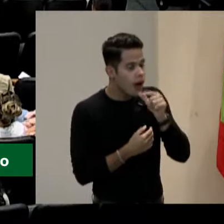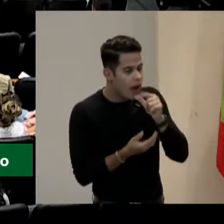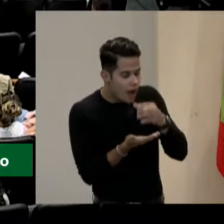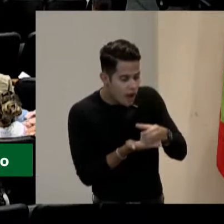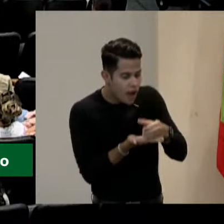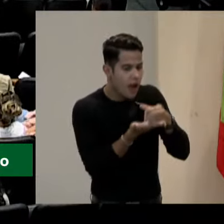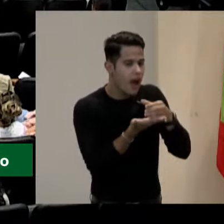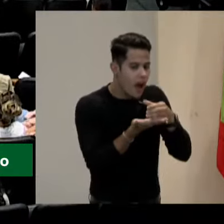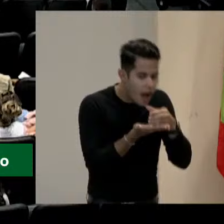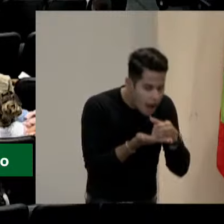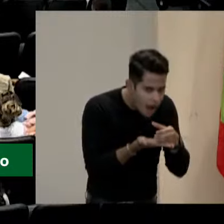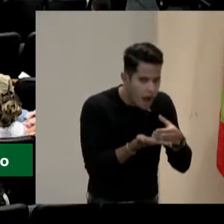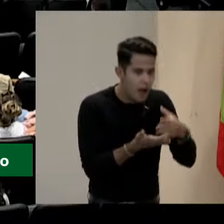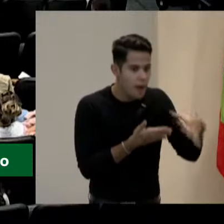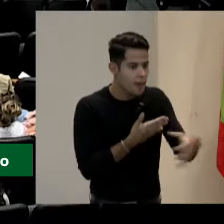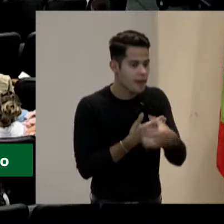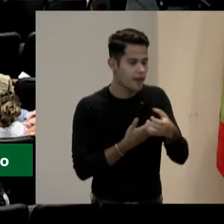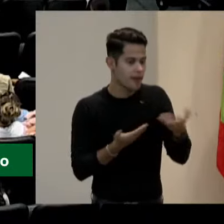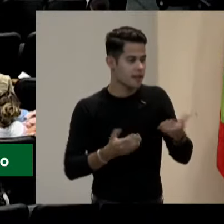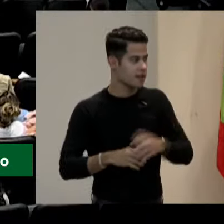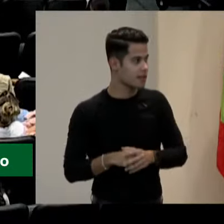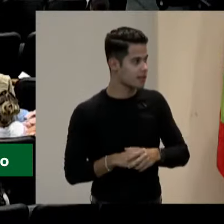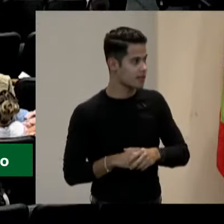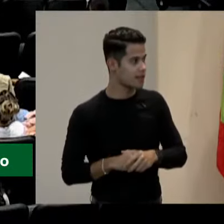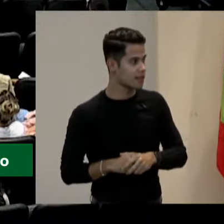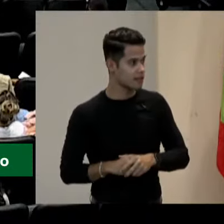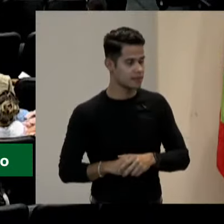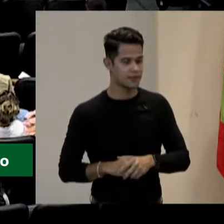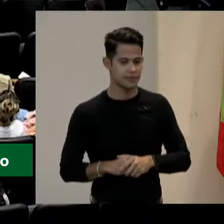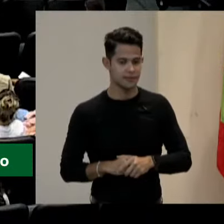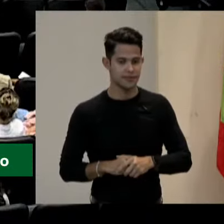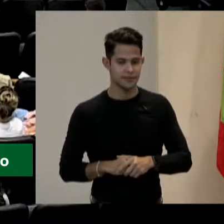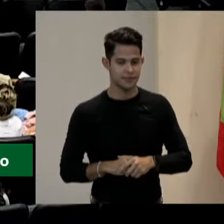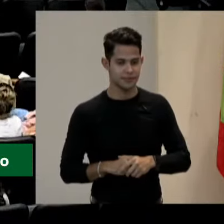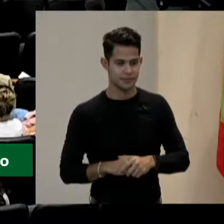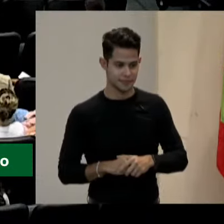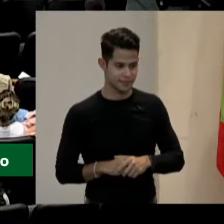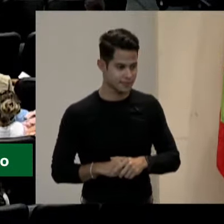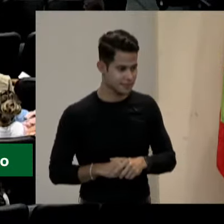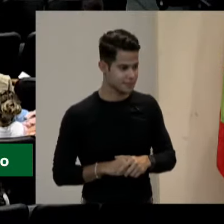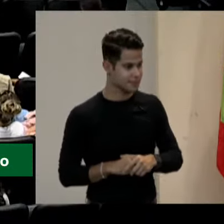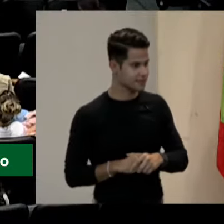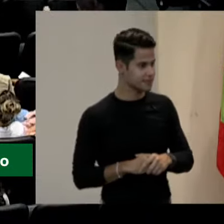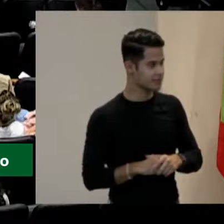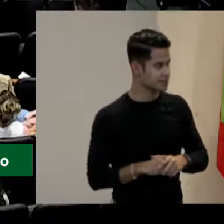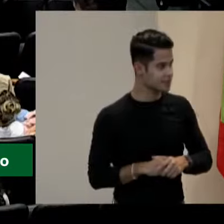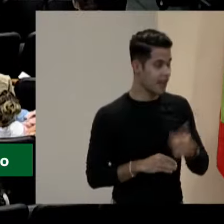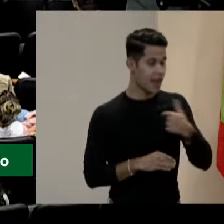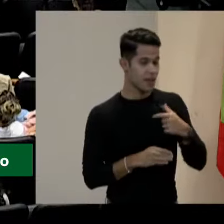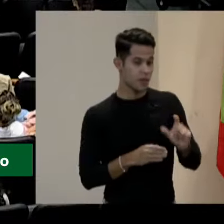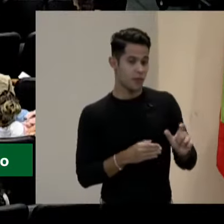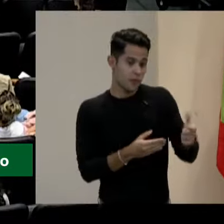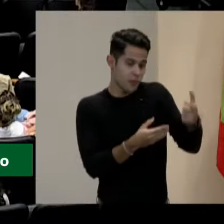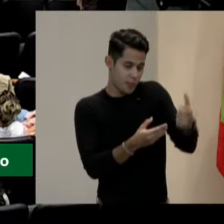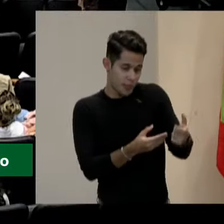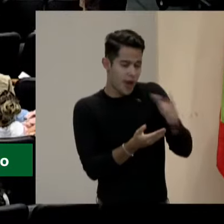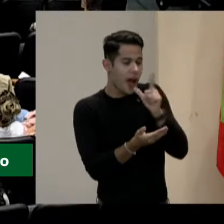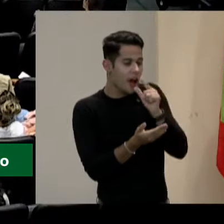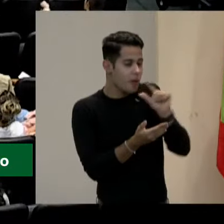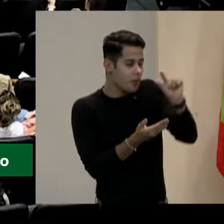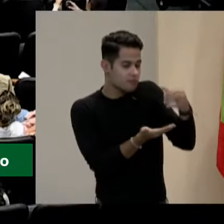mesma quantidade de água, Sebastião? Claro que não, eu carregava menos peso. Eu pegava um pouquinho de água e levava. E eu ia levando e